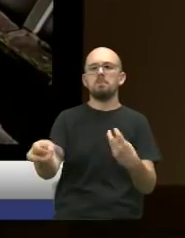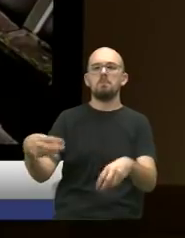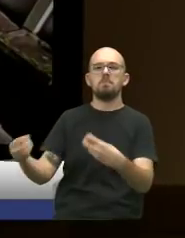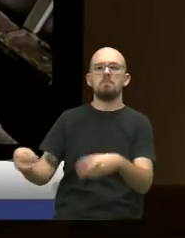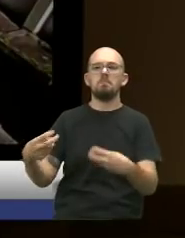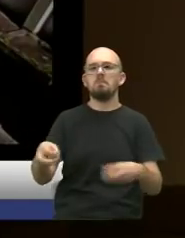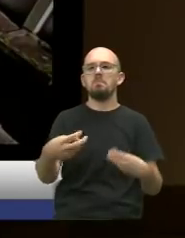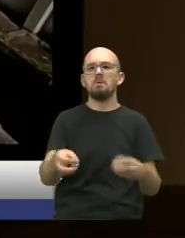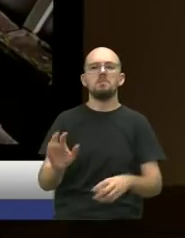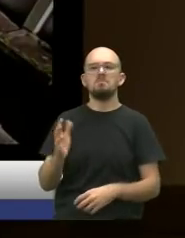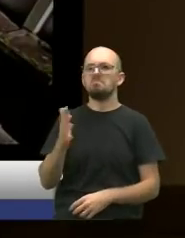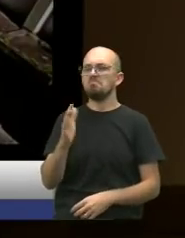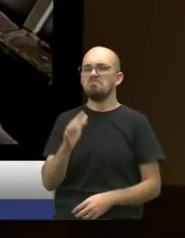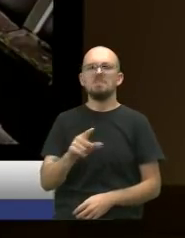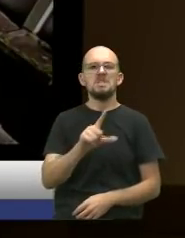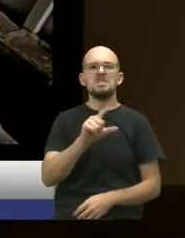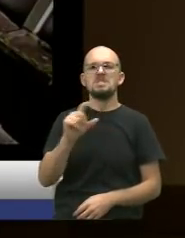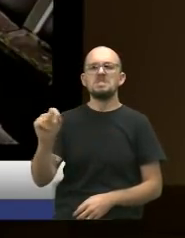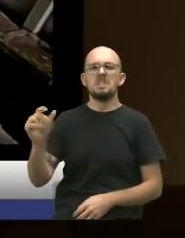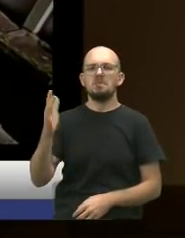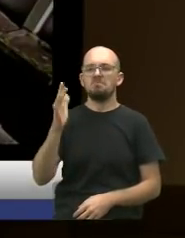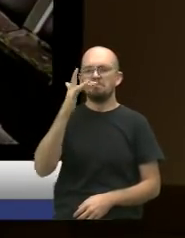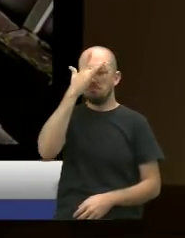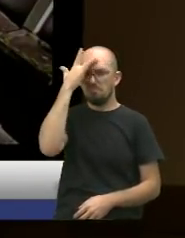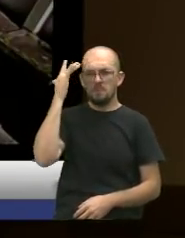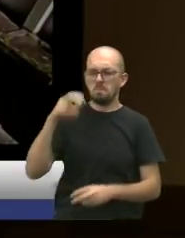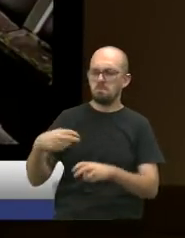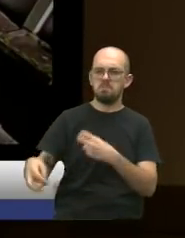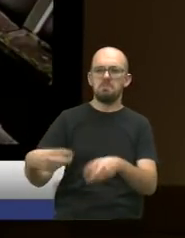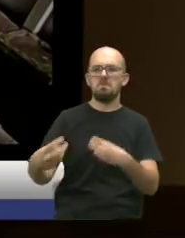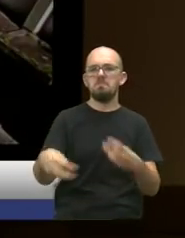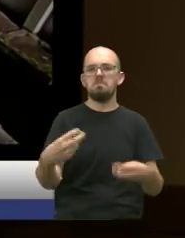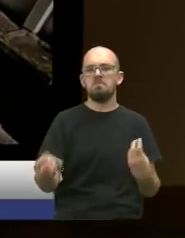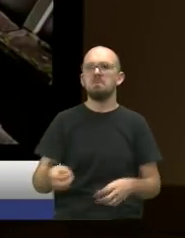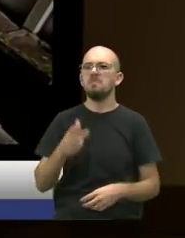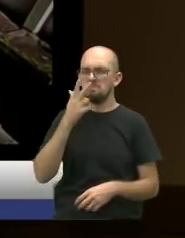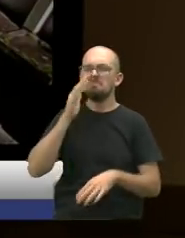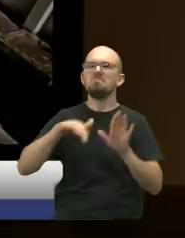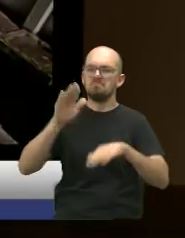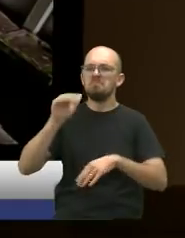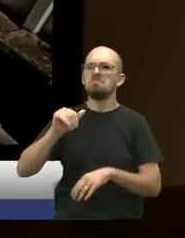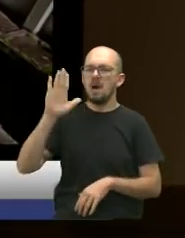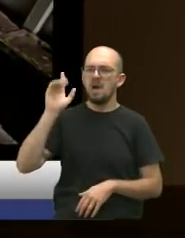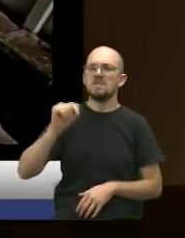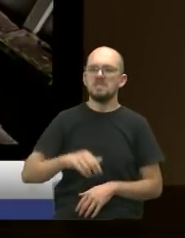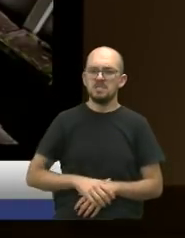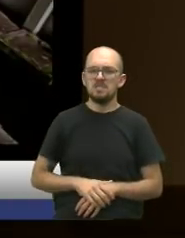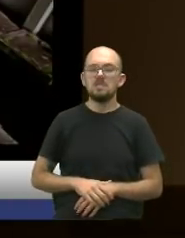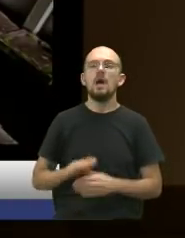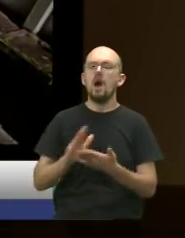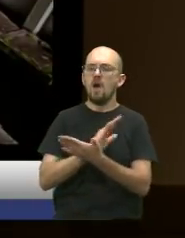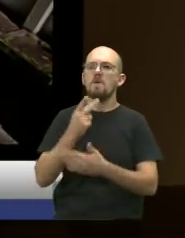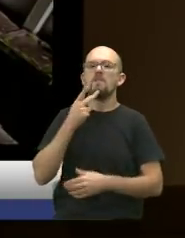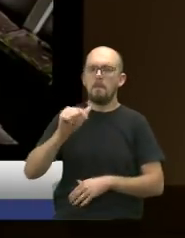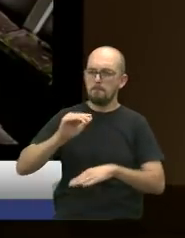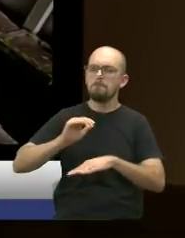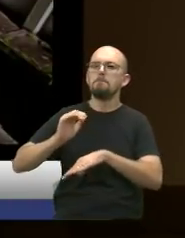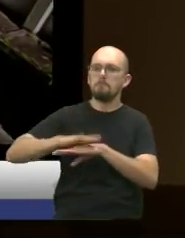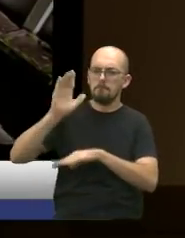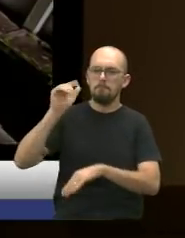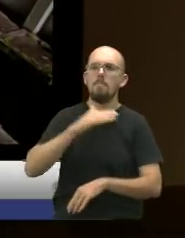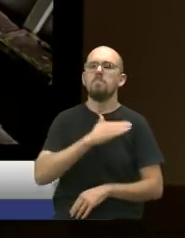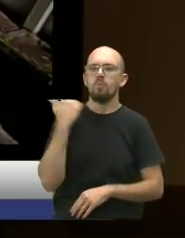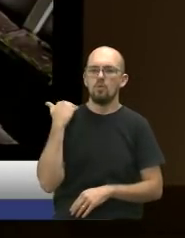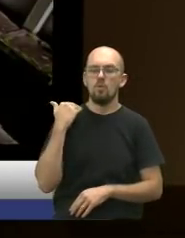Mais ou menos uma centena de feridos. Pode ser mais. Há quem diga em mais. Entre